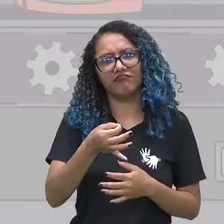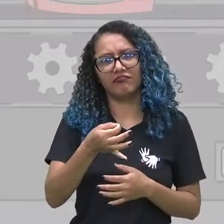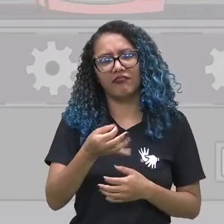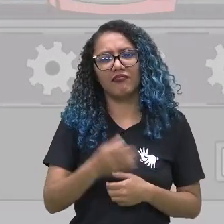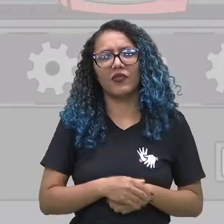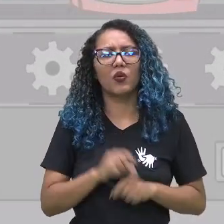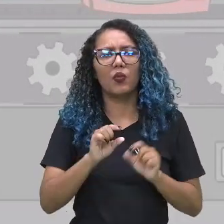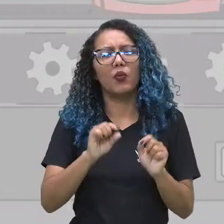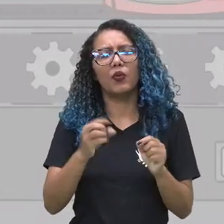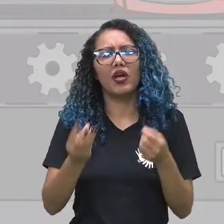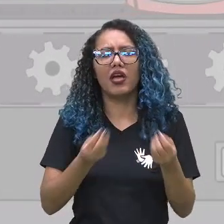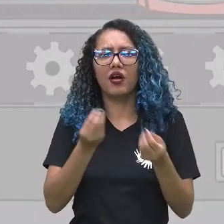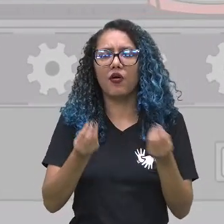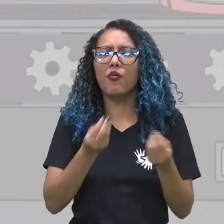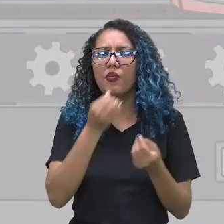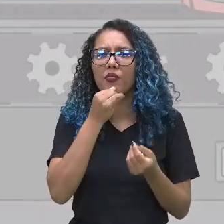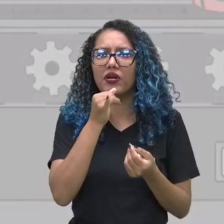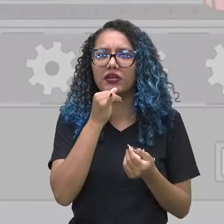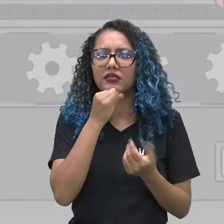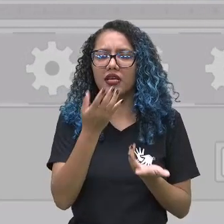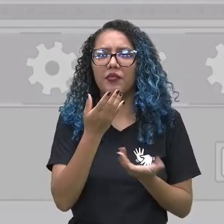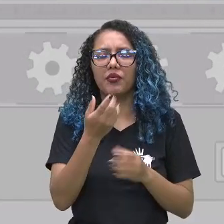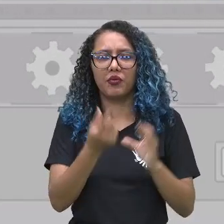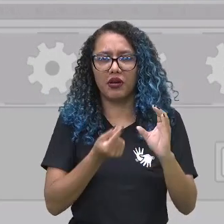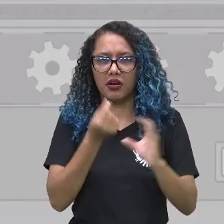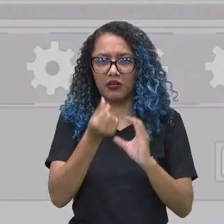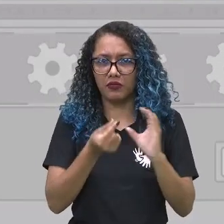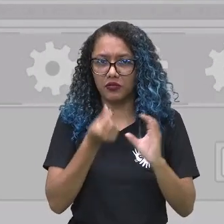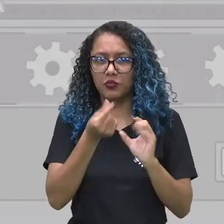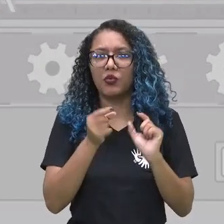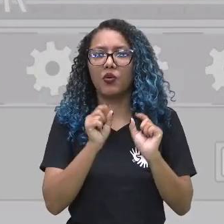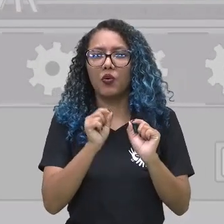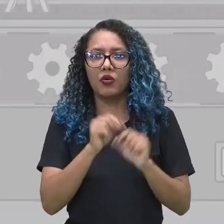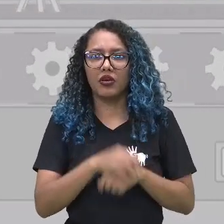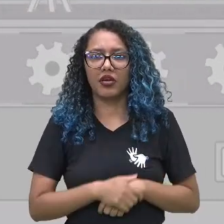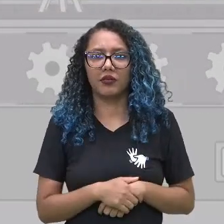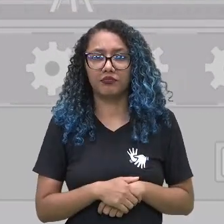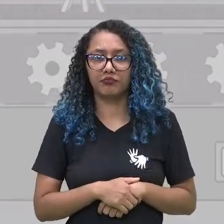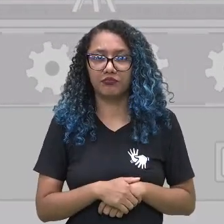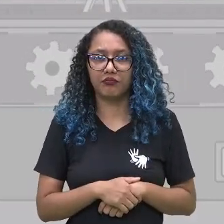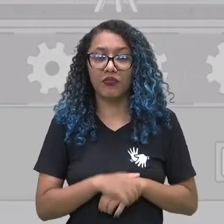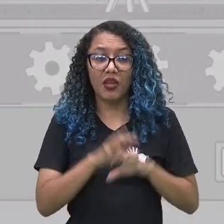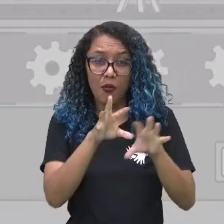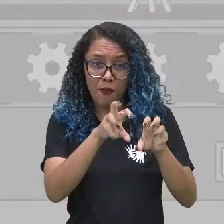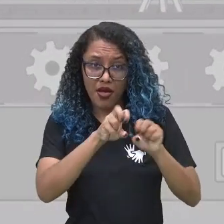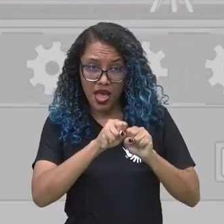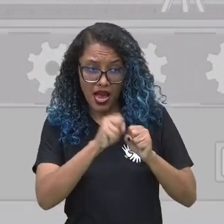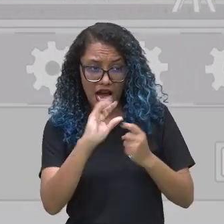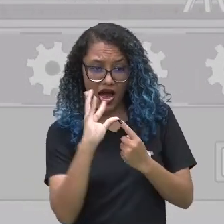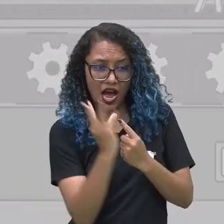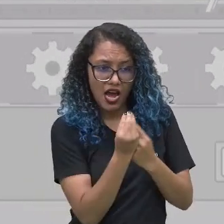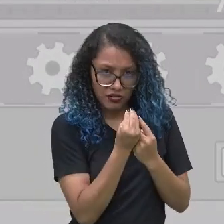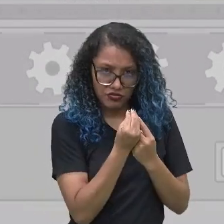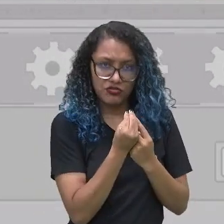que o capitalismo se apropriou, né, da arte para